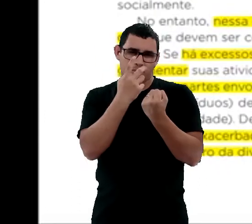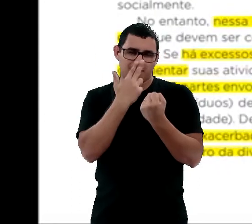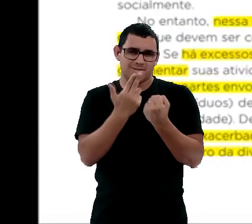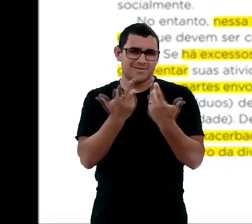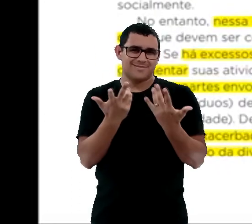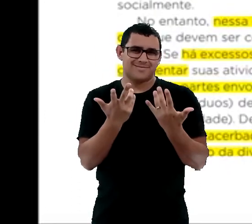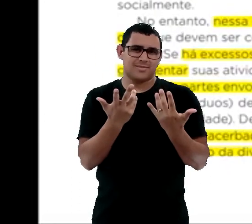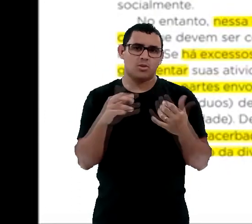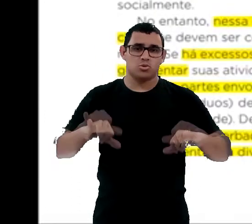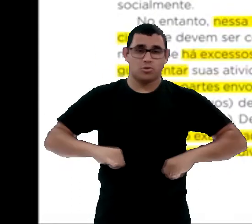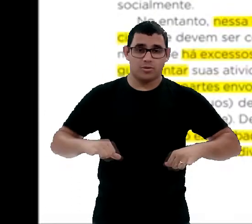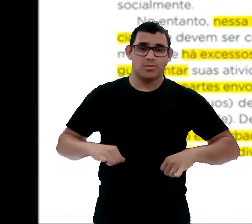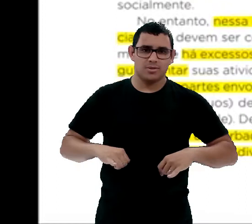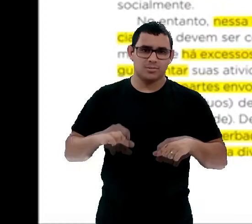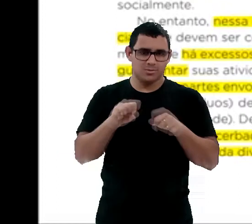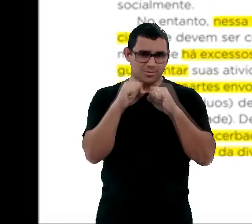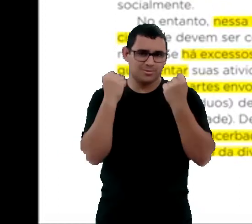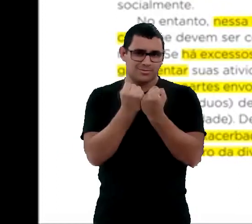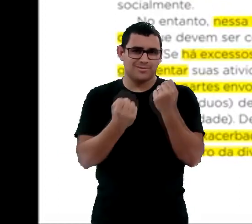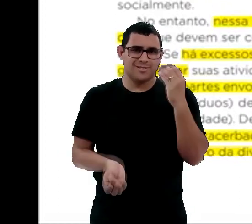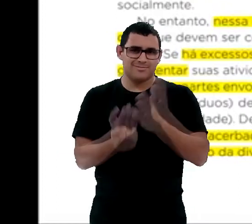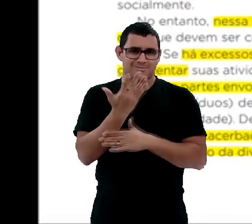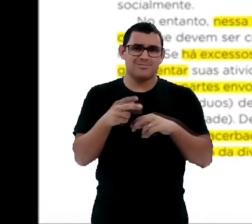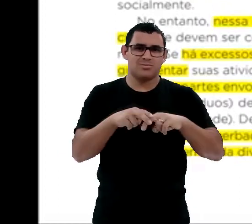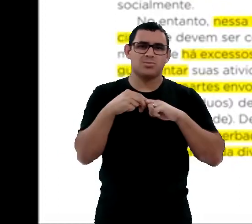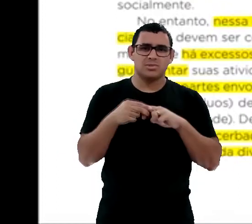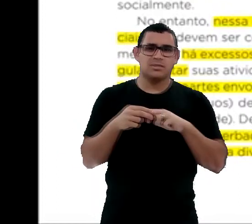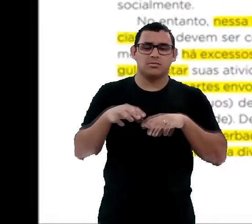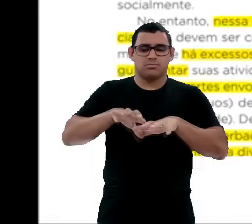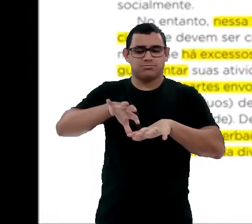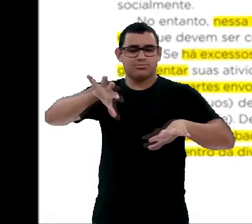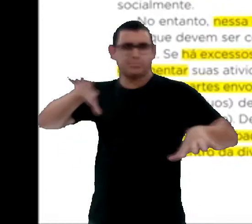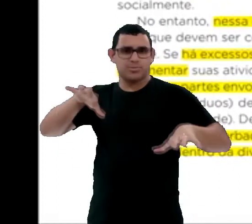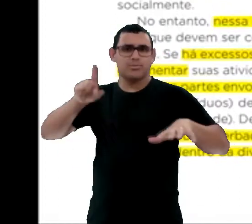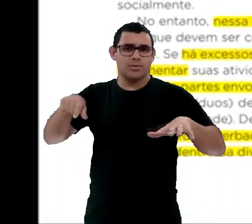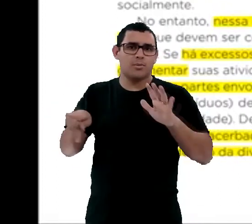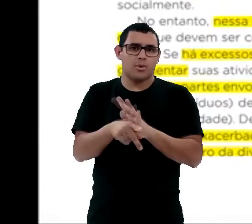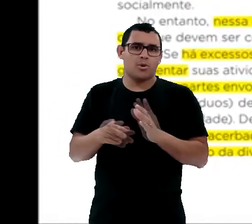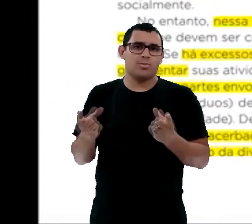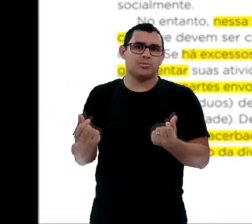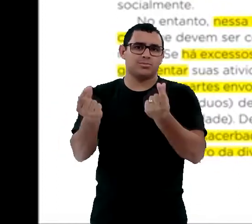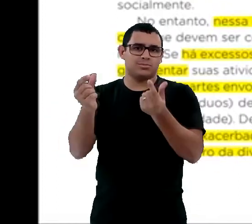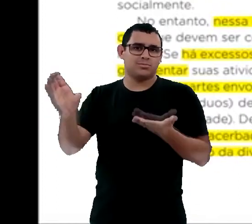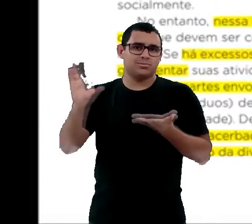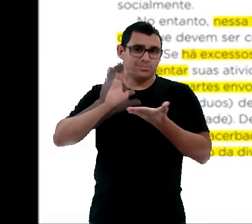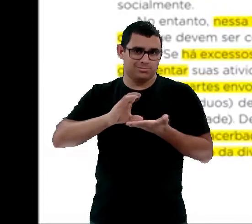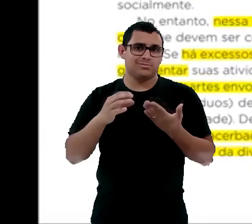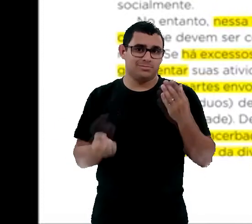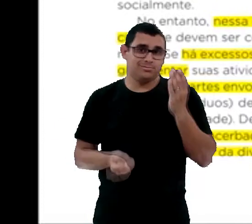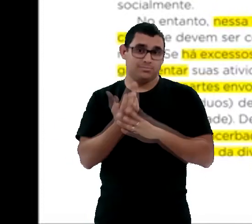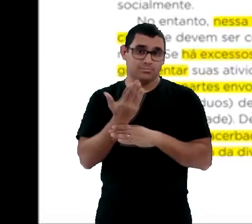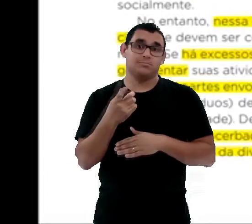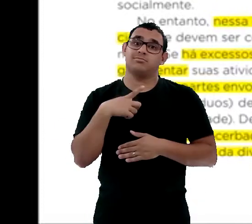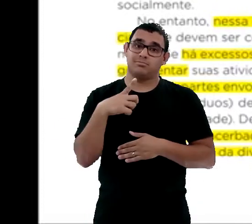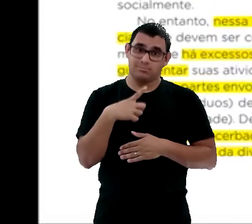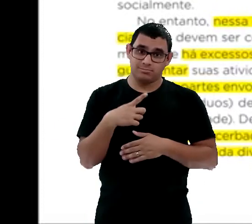como doenças sociais. Então, Durkheim chamou de doenças sociais os excessos entre as partes que fazem